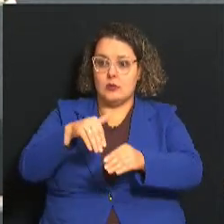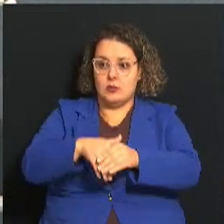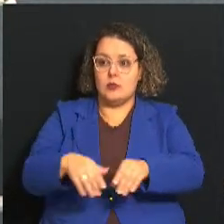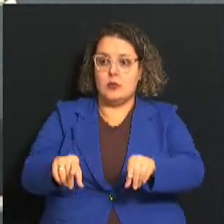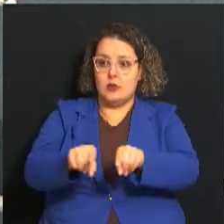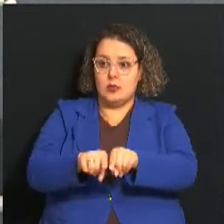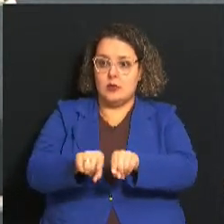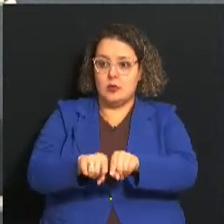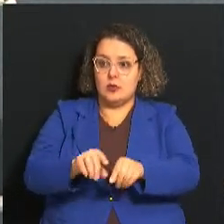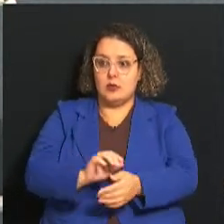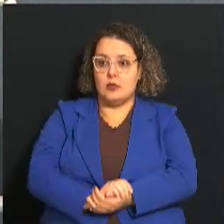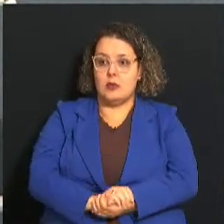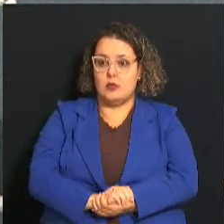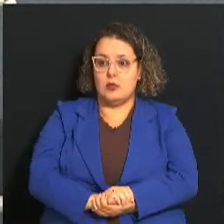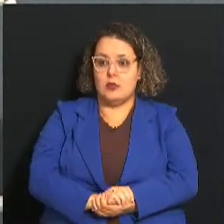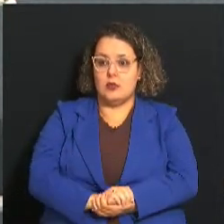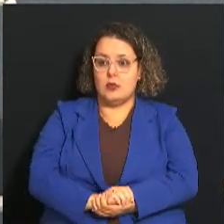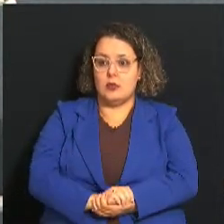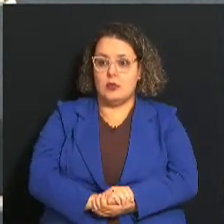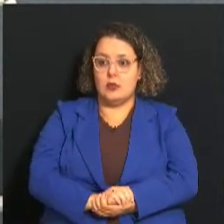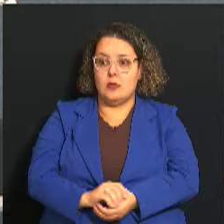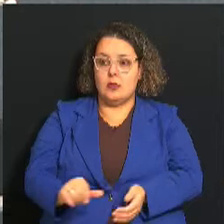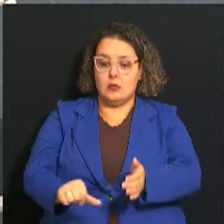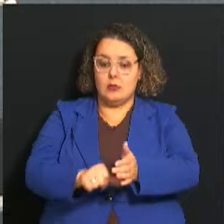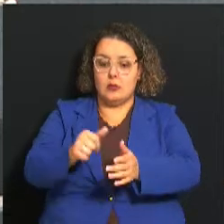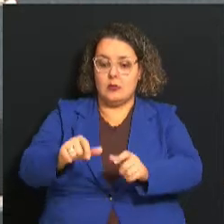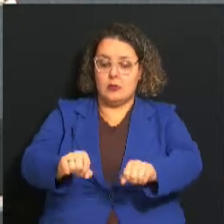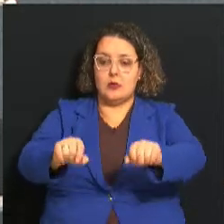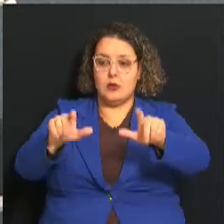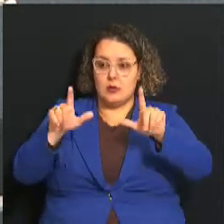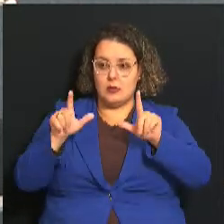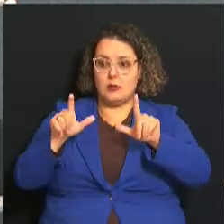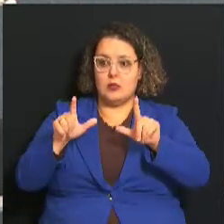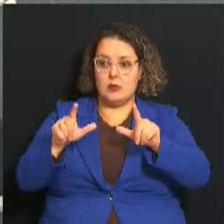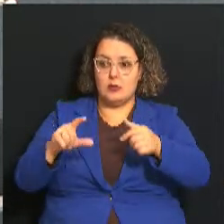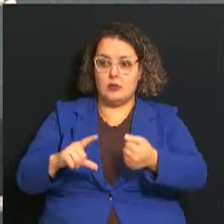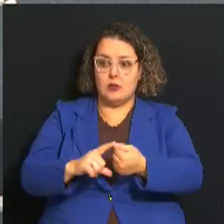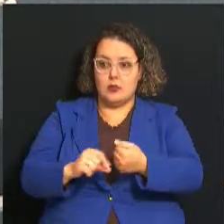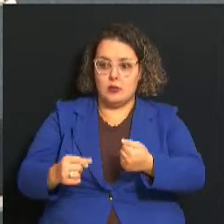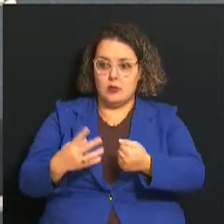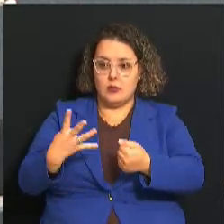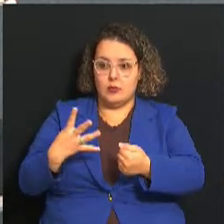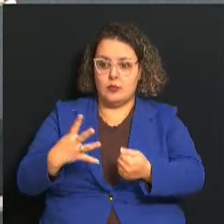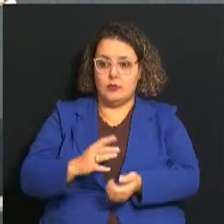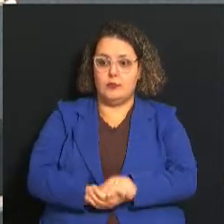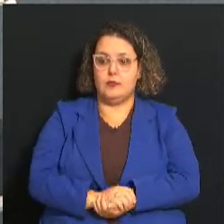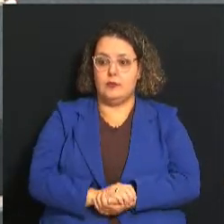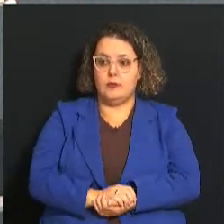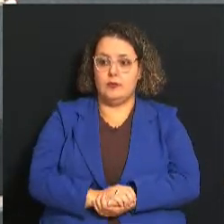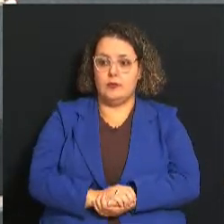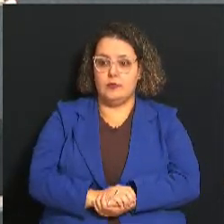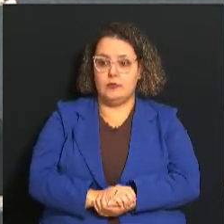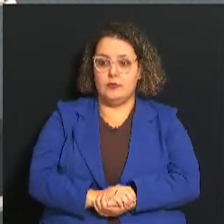também. Esse é o meu primeiro destaque, no artigo 4º, né?